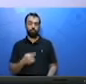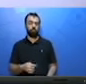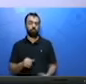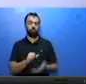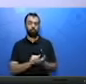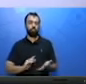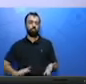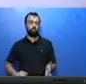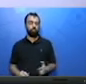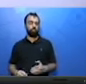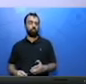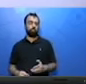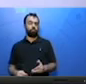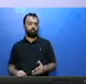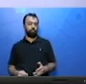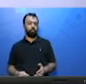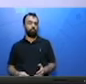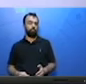simulado.